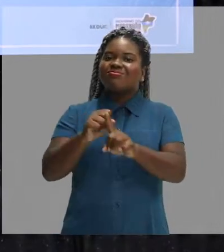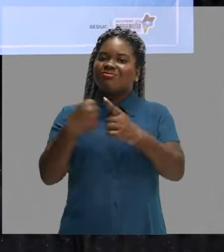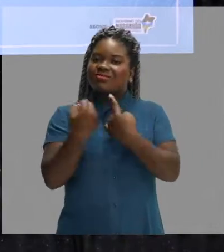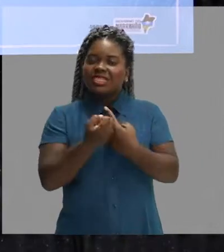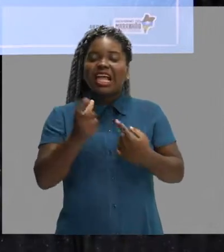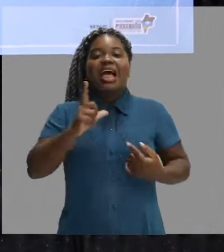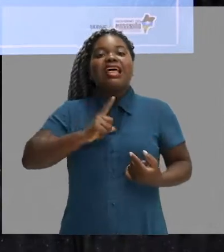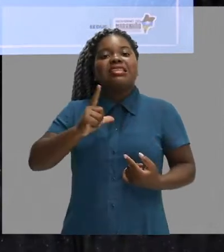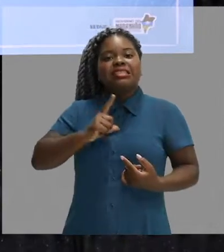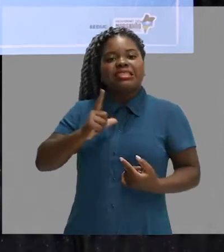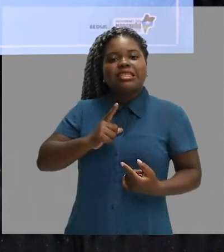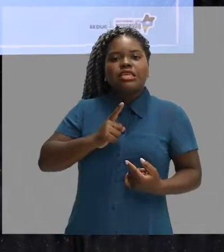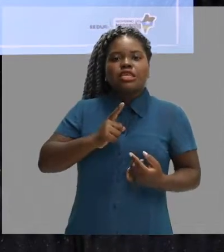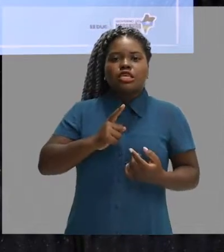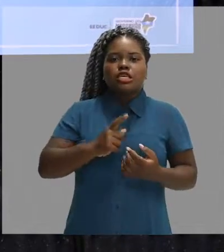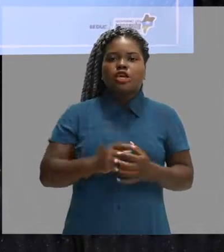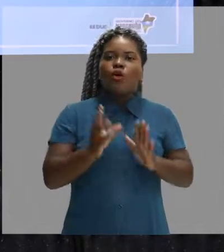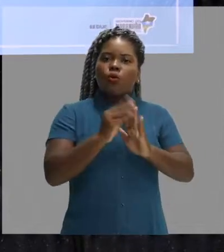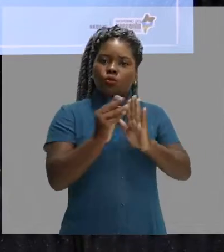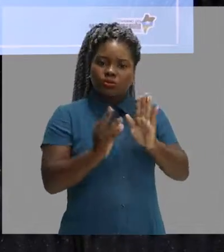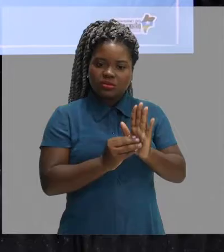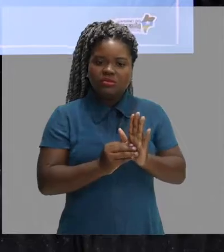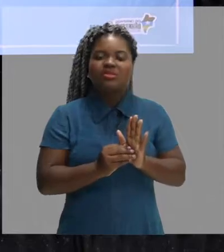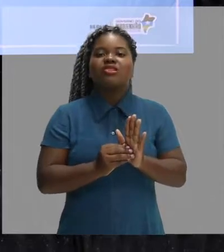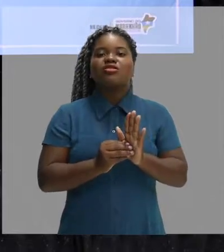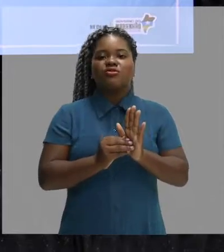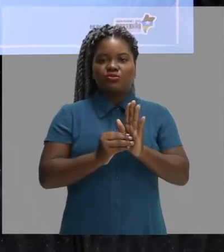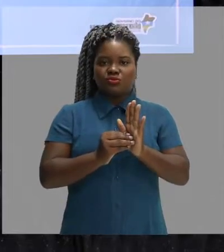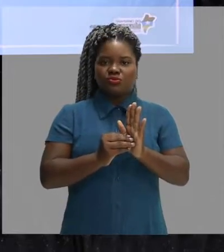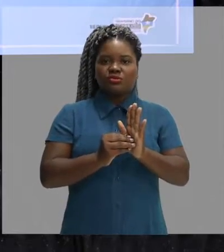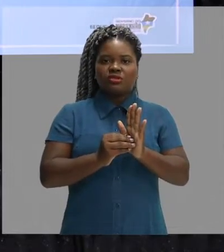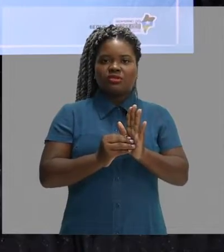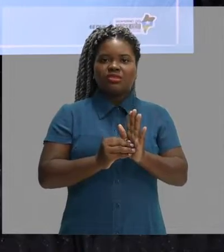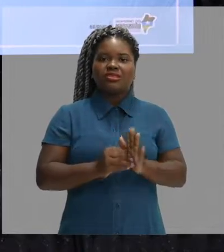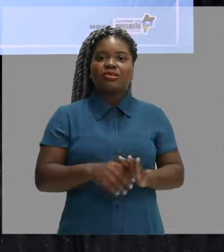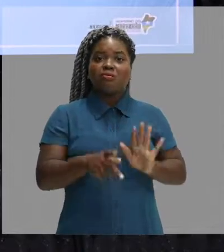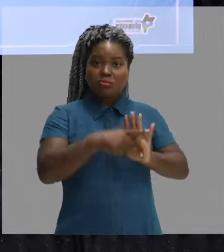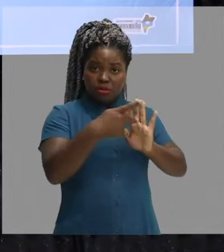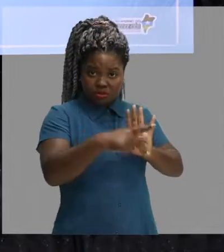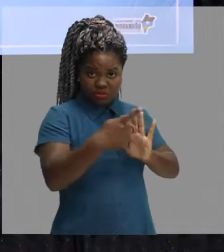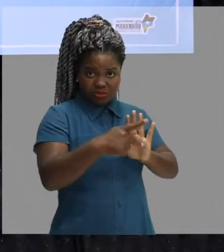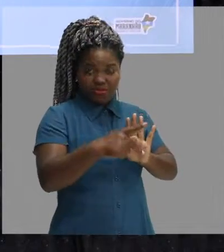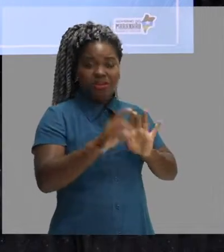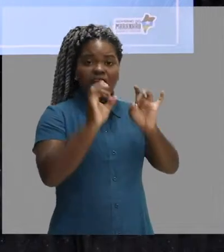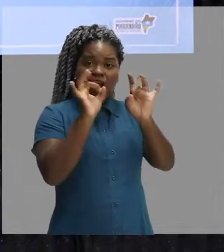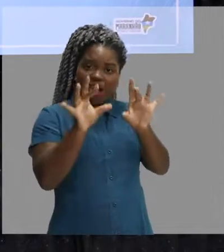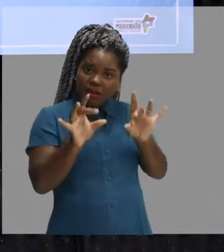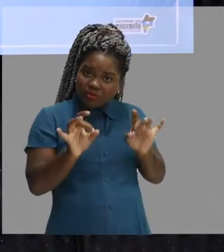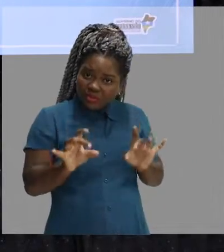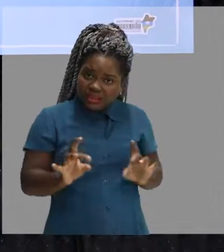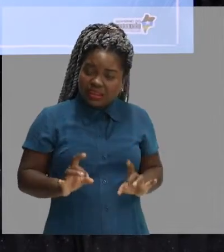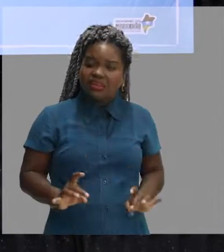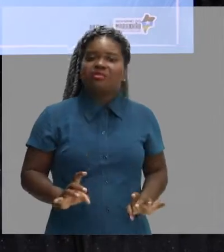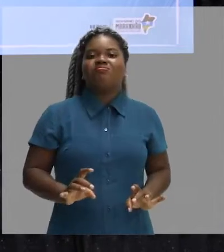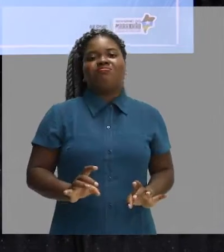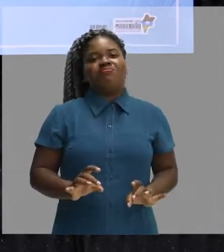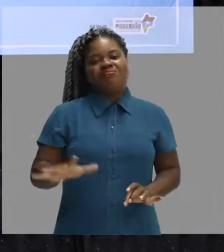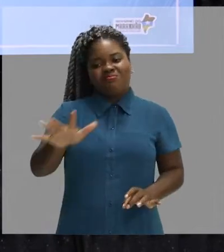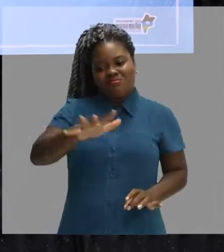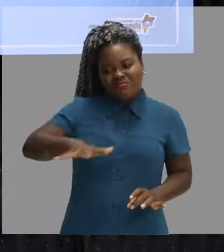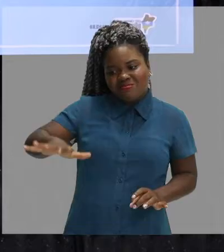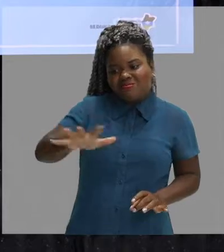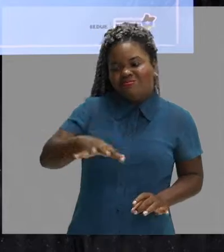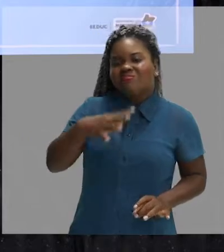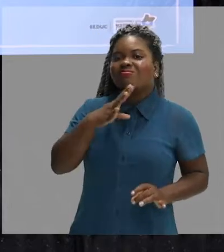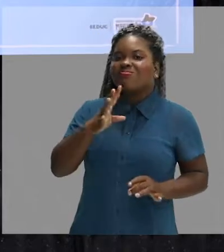são pontuais, ou melhor, conceitos que são pontuais, que são específicos dessa área de